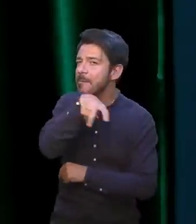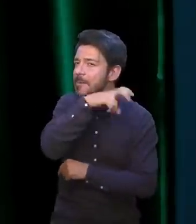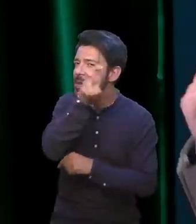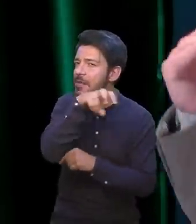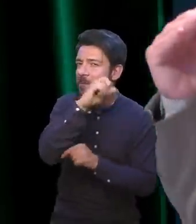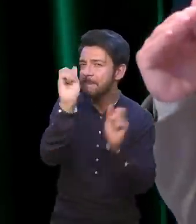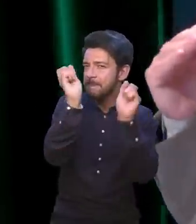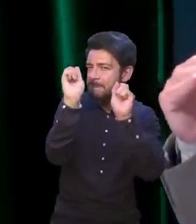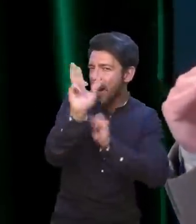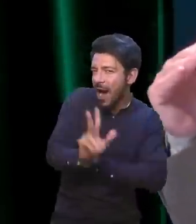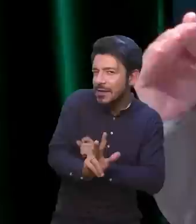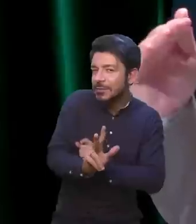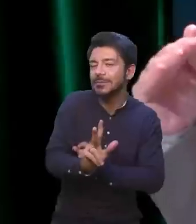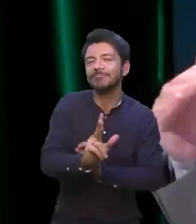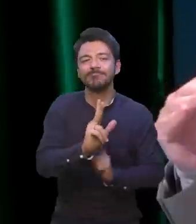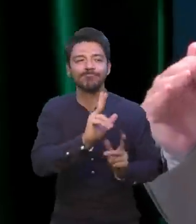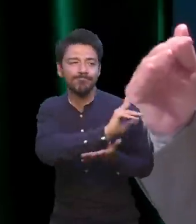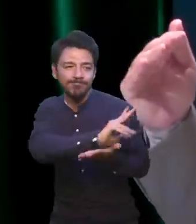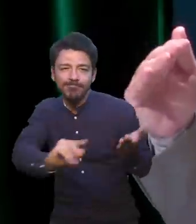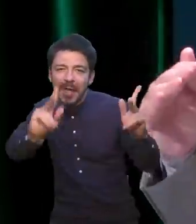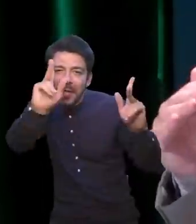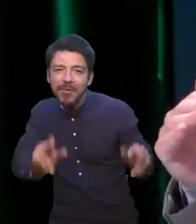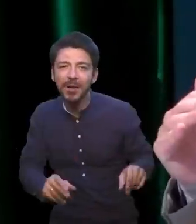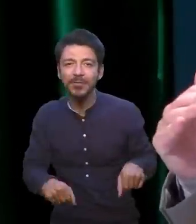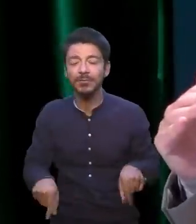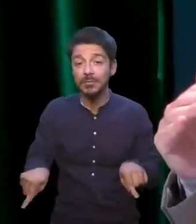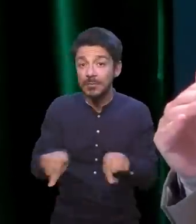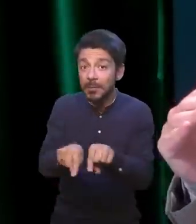Porque, vimos a proporção, espíritos exilados,